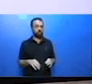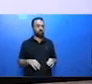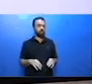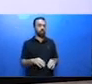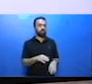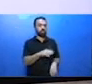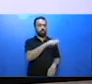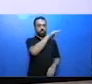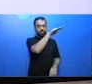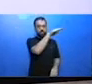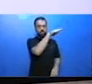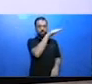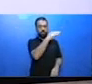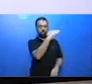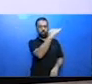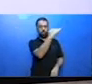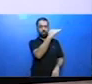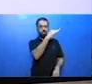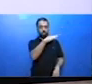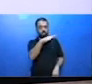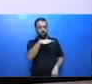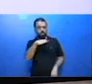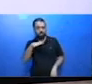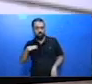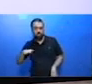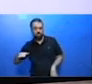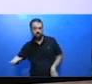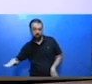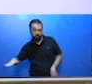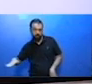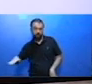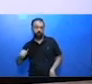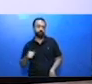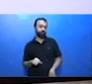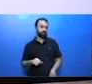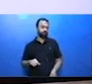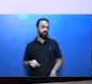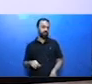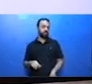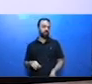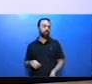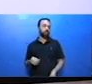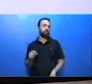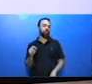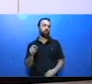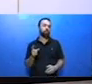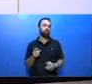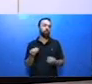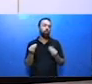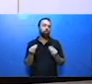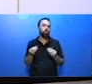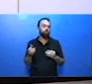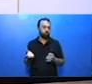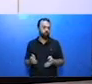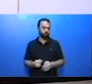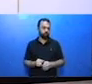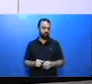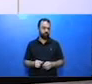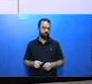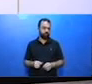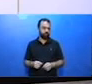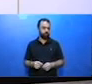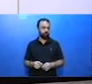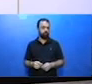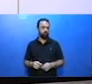do maior para o menor. Vamos lá, como será que ficará essa tabela? Eu